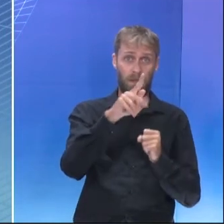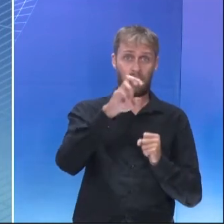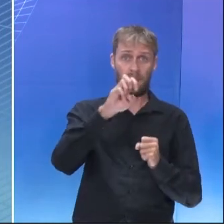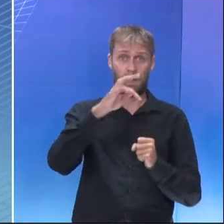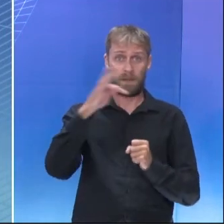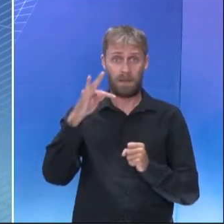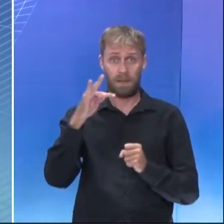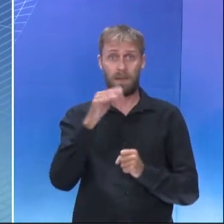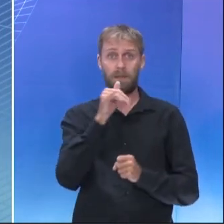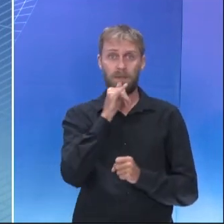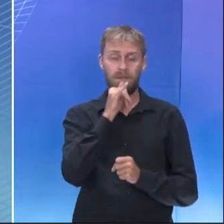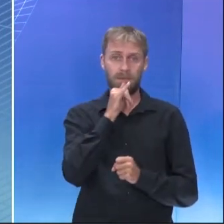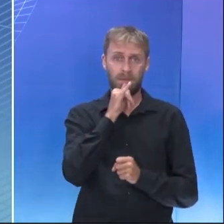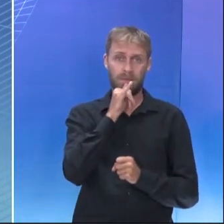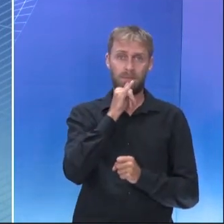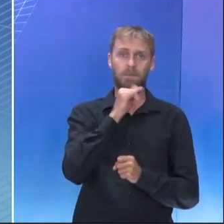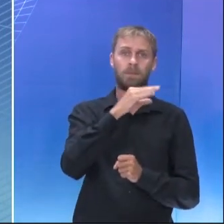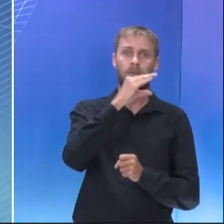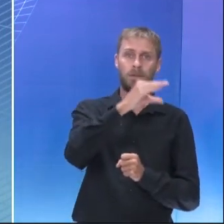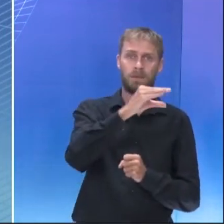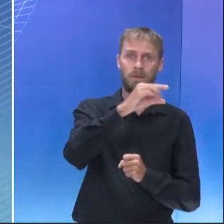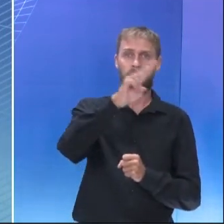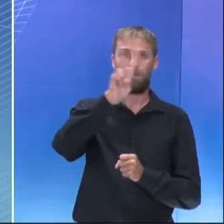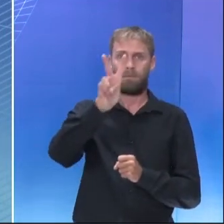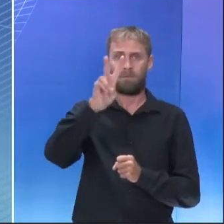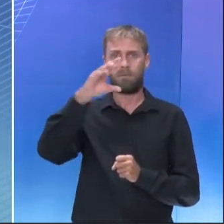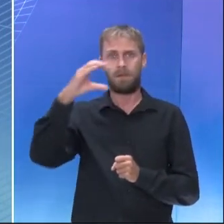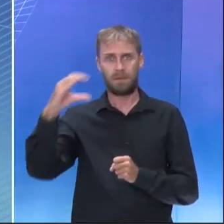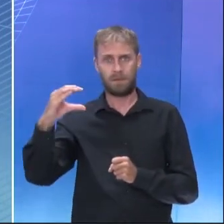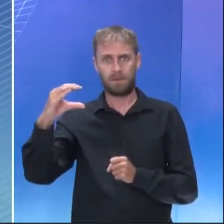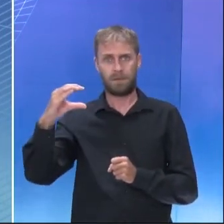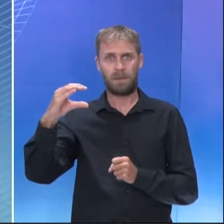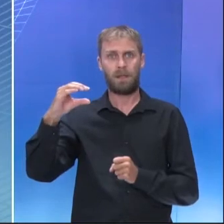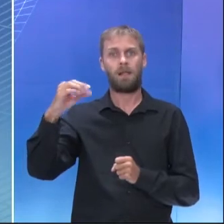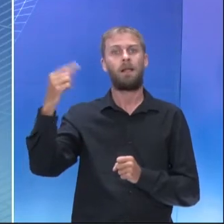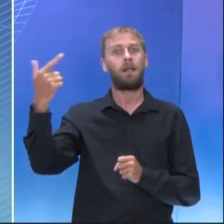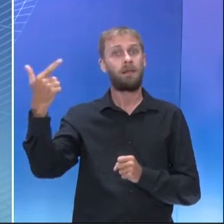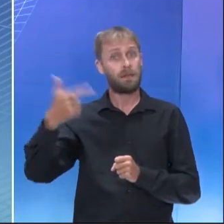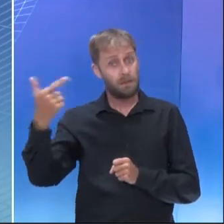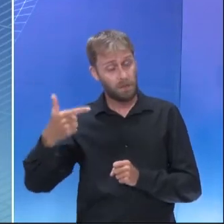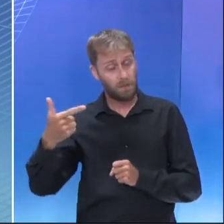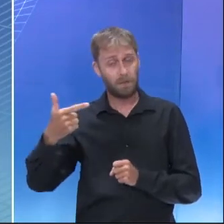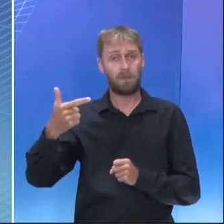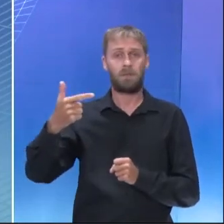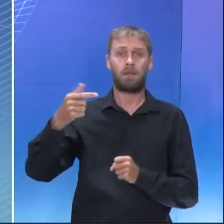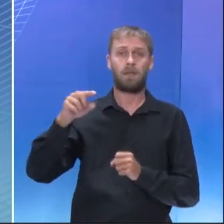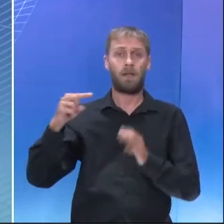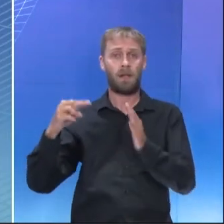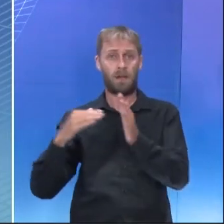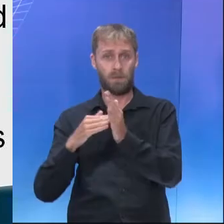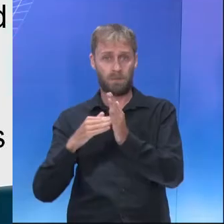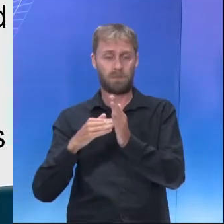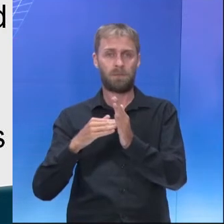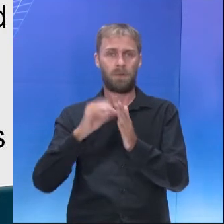naquele CVC, consoante, vogal, consoante, você dobra a última letra e acrescenta o